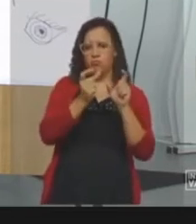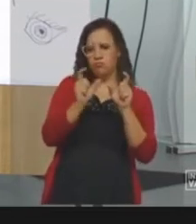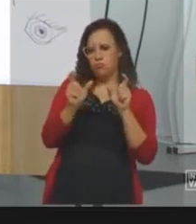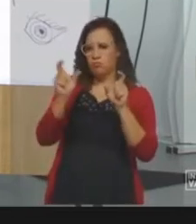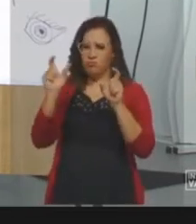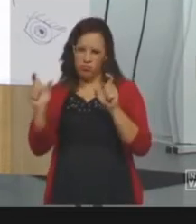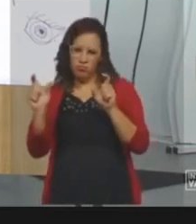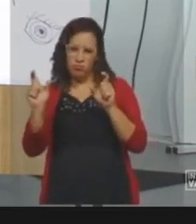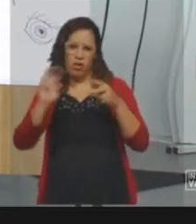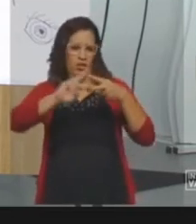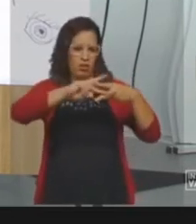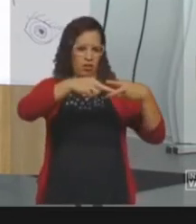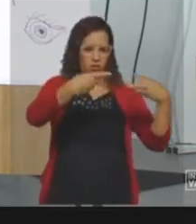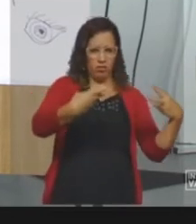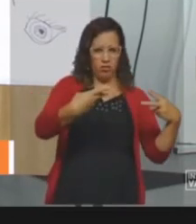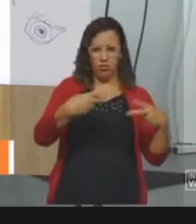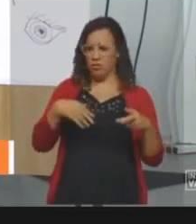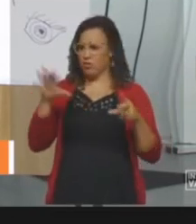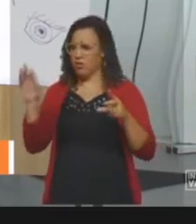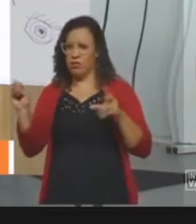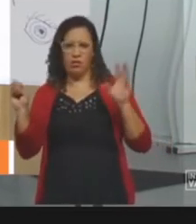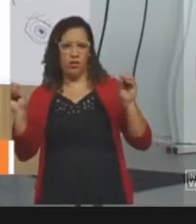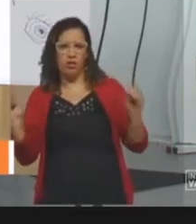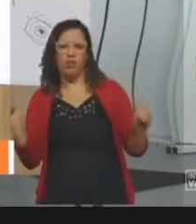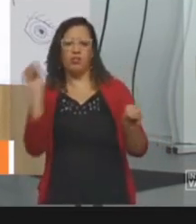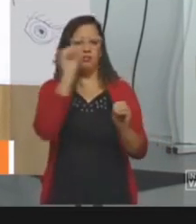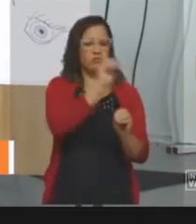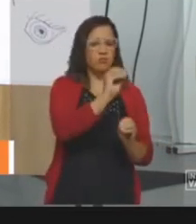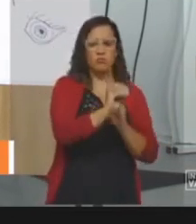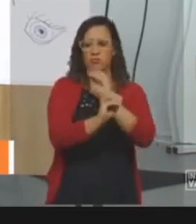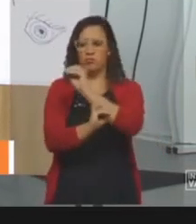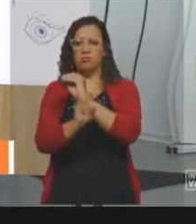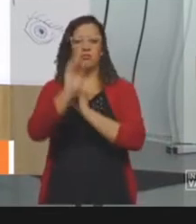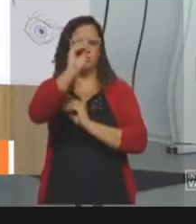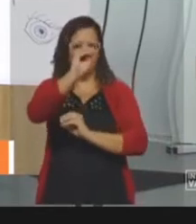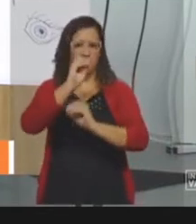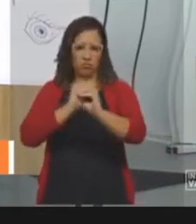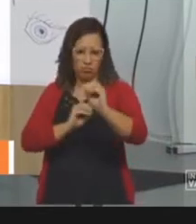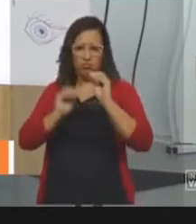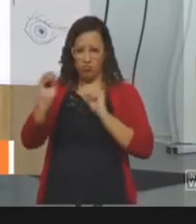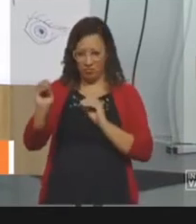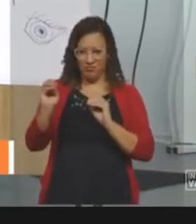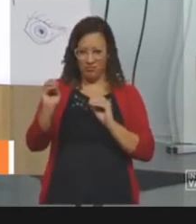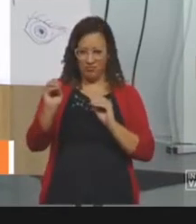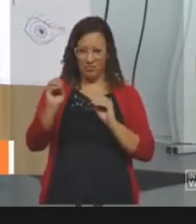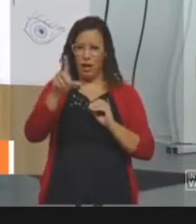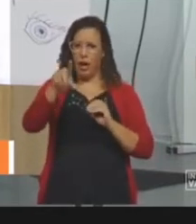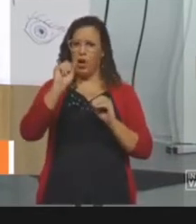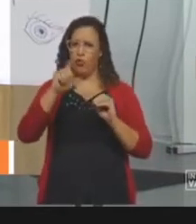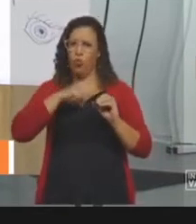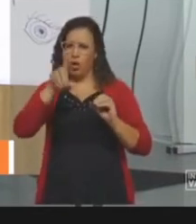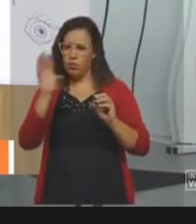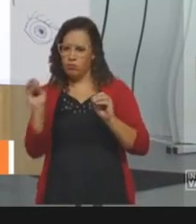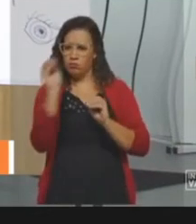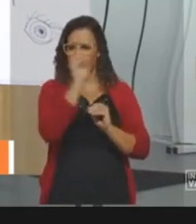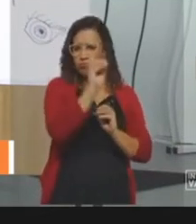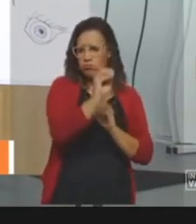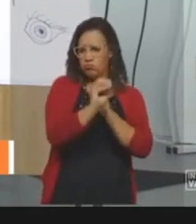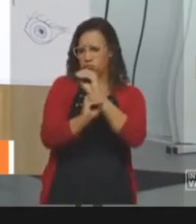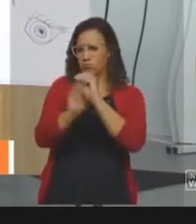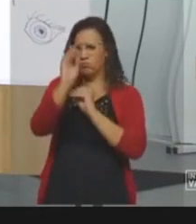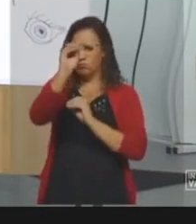pode tirar ele de um lugar, colocar em outro. E ao manipular os genes, obviamente, a consequência de manipular os genes,